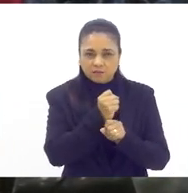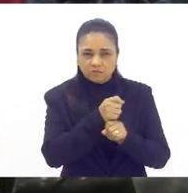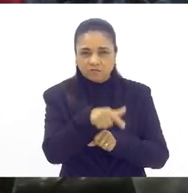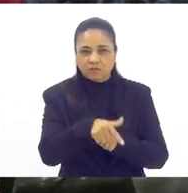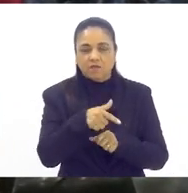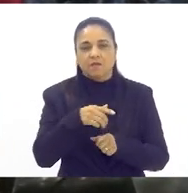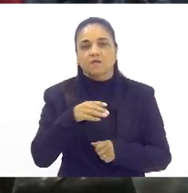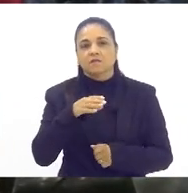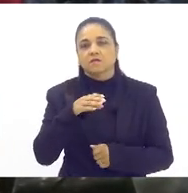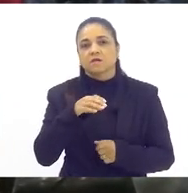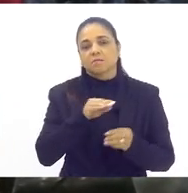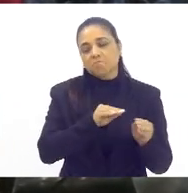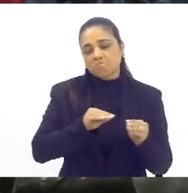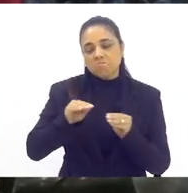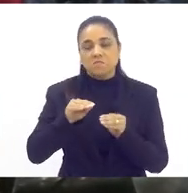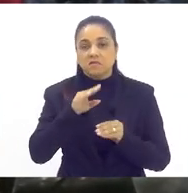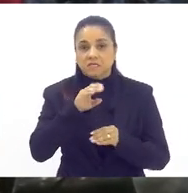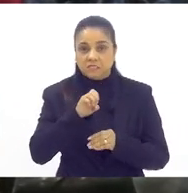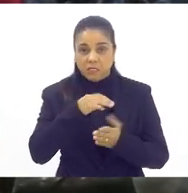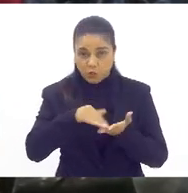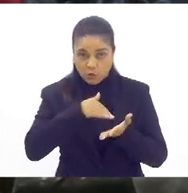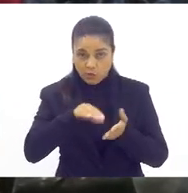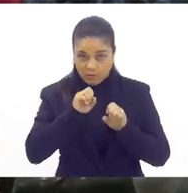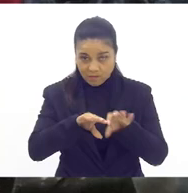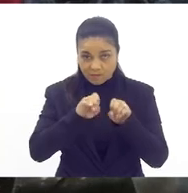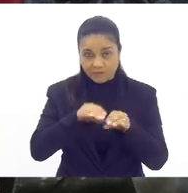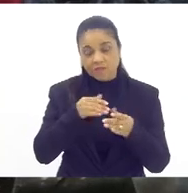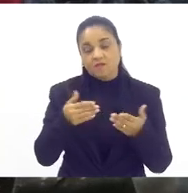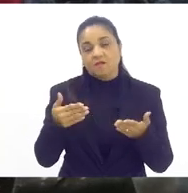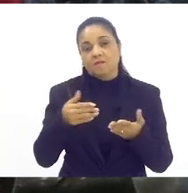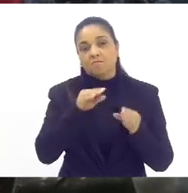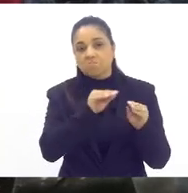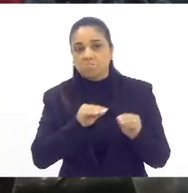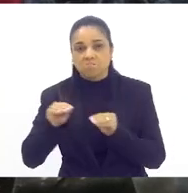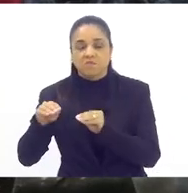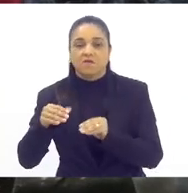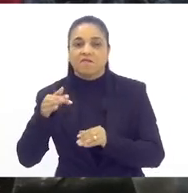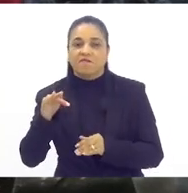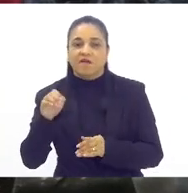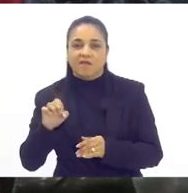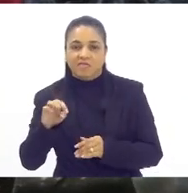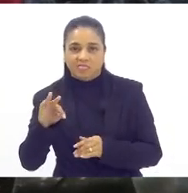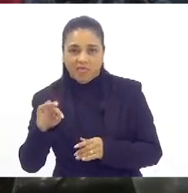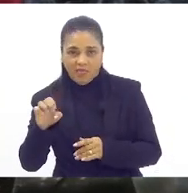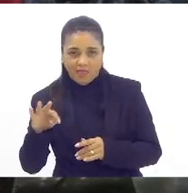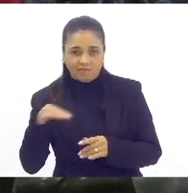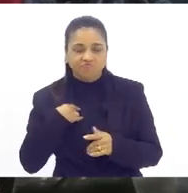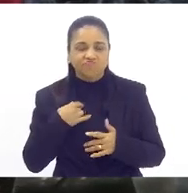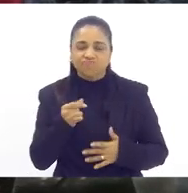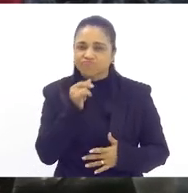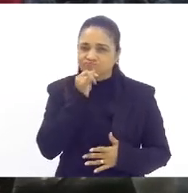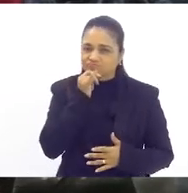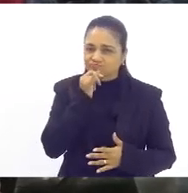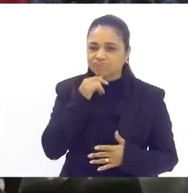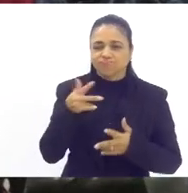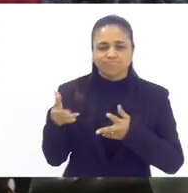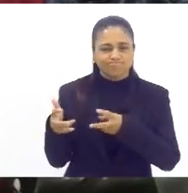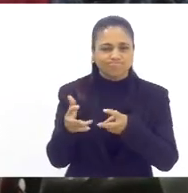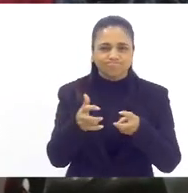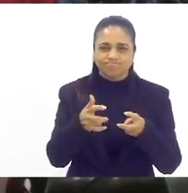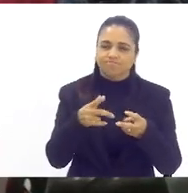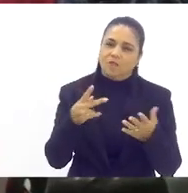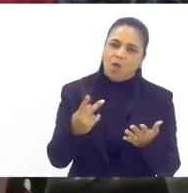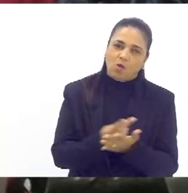estou lá desde 2002 e É triste a gente viu que está acontecendo com a Faetec a Faetec foi um